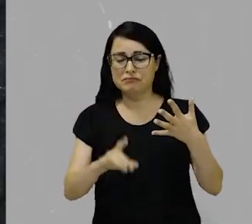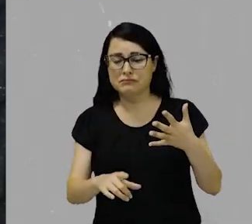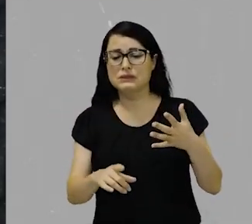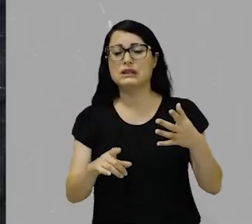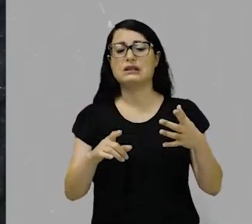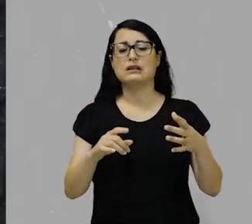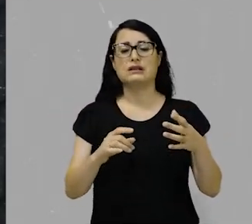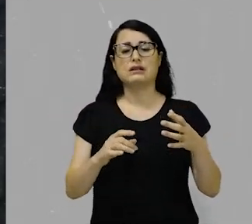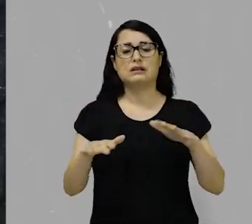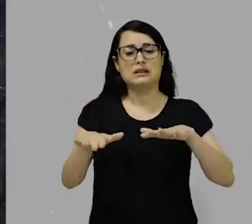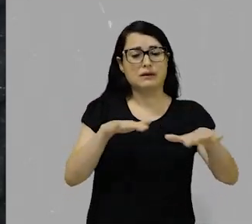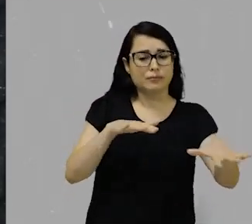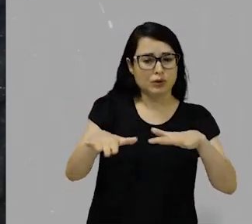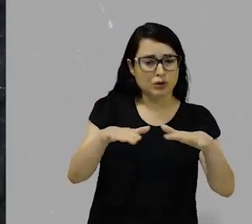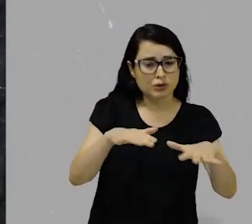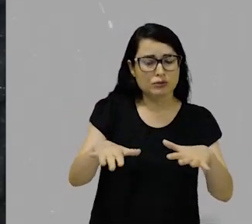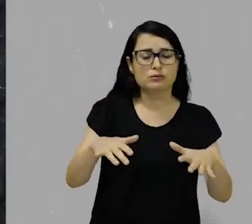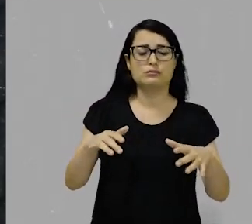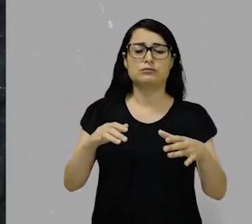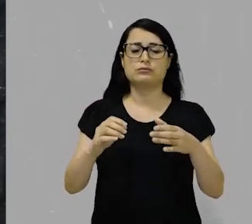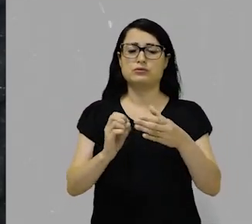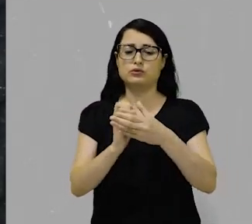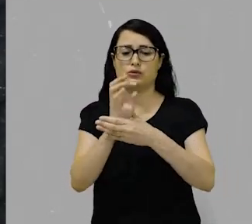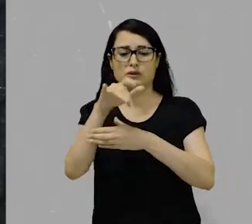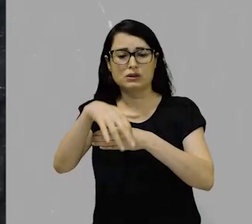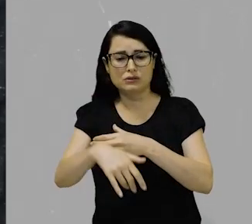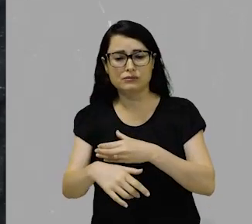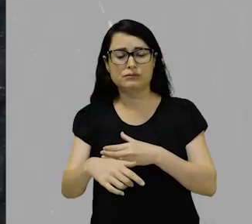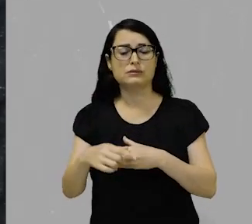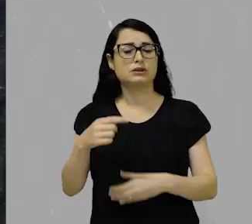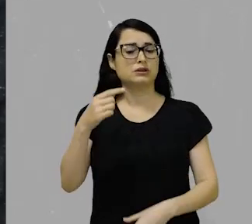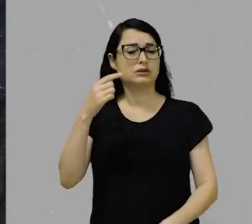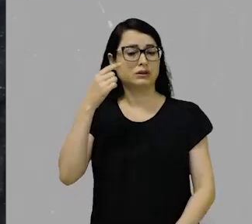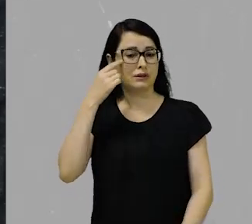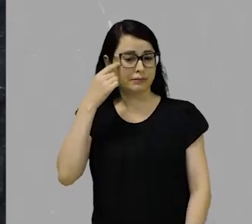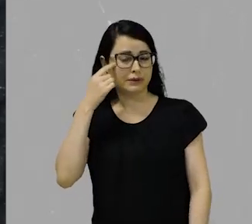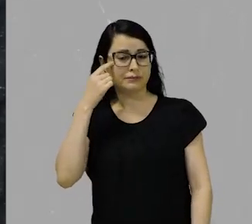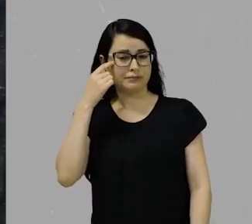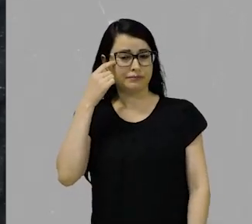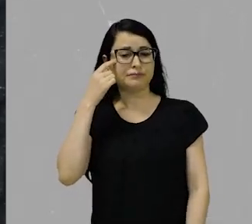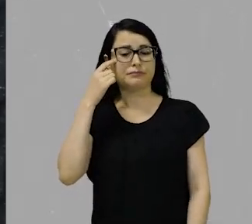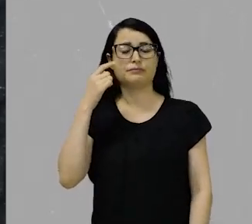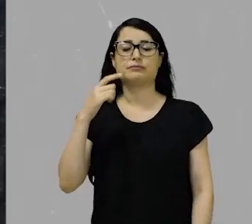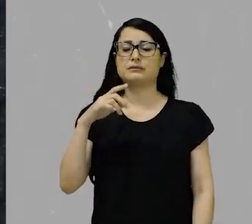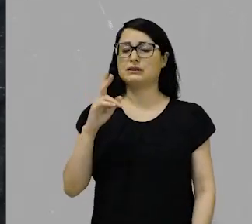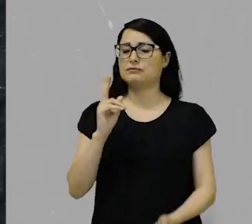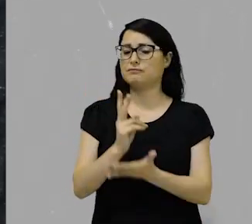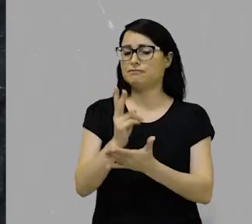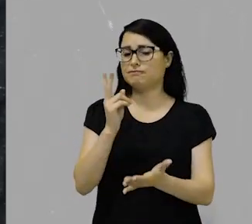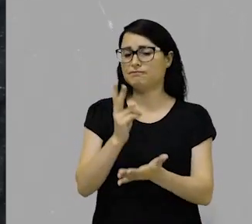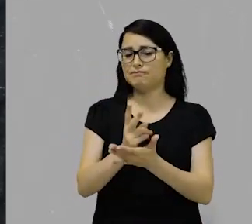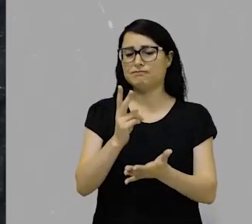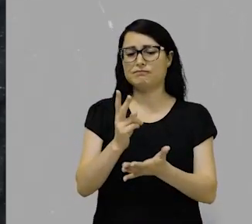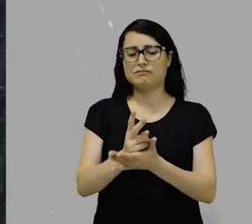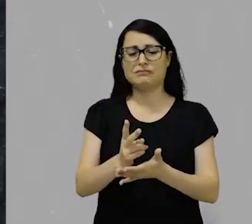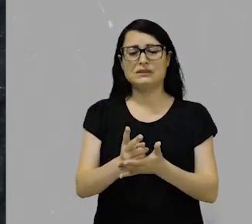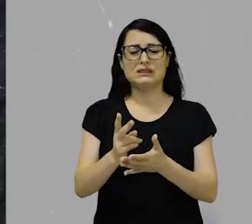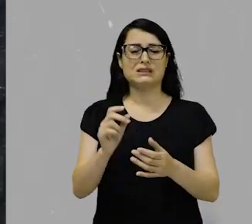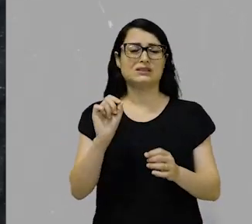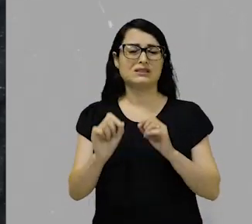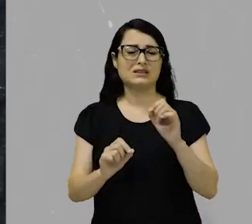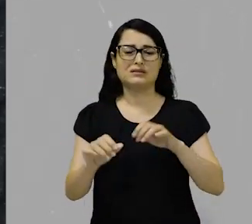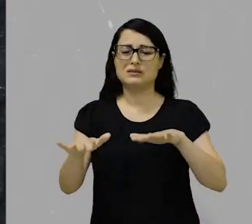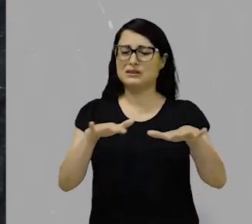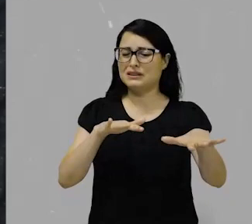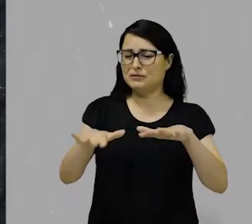vulcões. Um grande exemplo daí, galera, se vocês forem perceber, é o Japão, né? O Japão é um país que constantemente sofre com